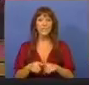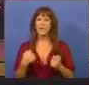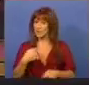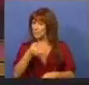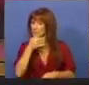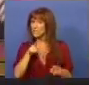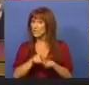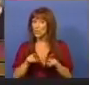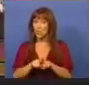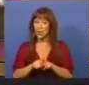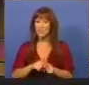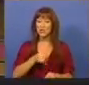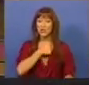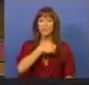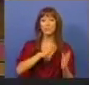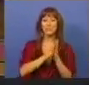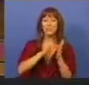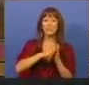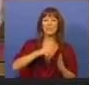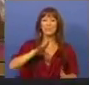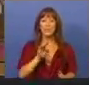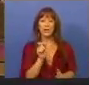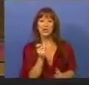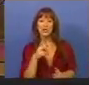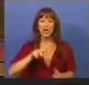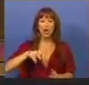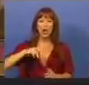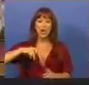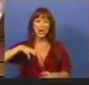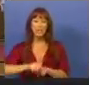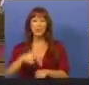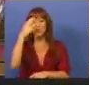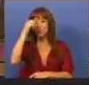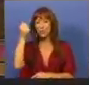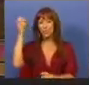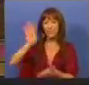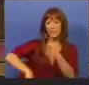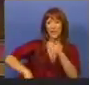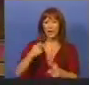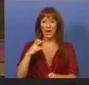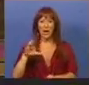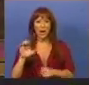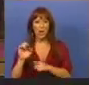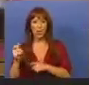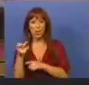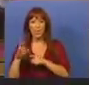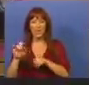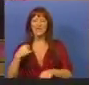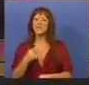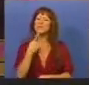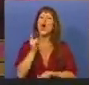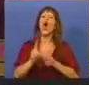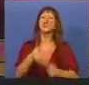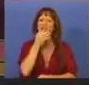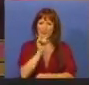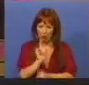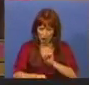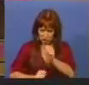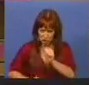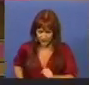Estamos a falar do Mosteiro dos Jerónimos, da Alcobaça, da Torre de Belém, para percebermos do que estamos a